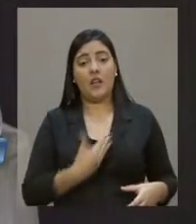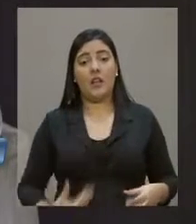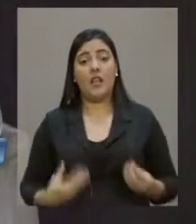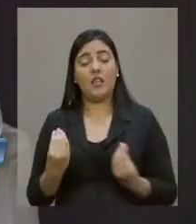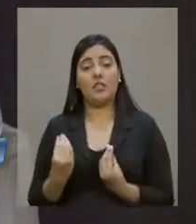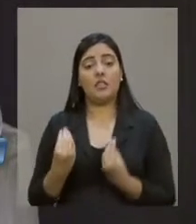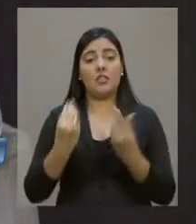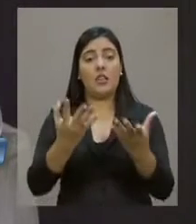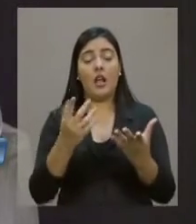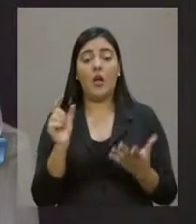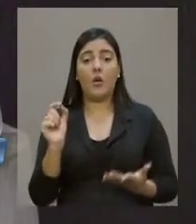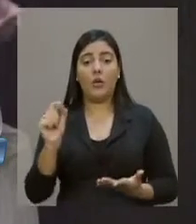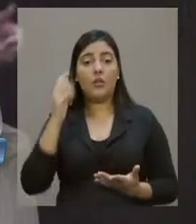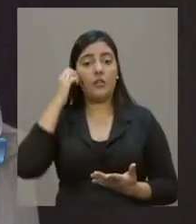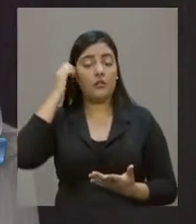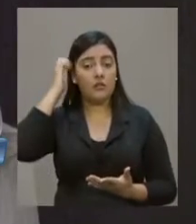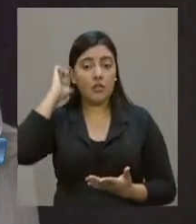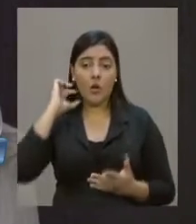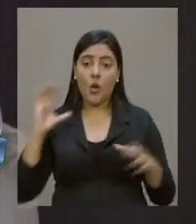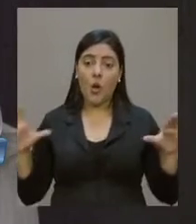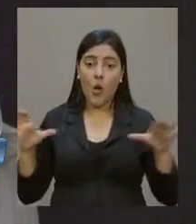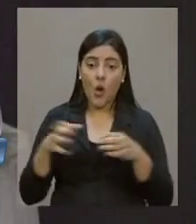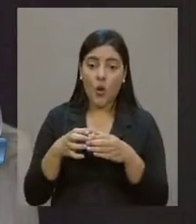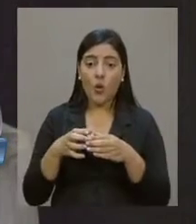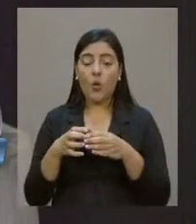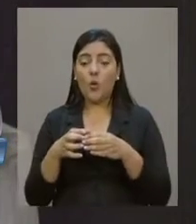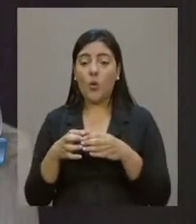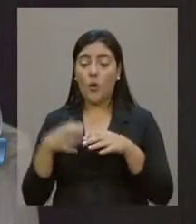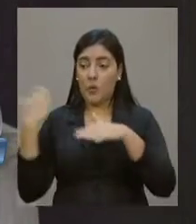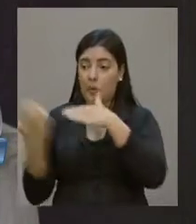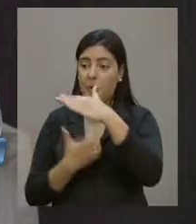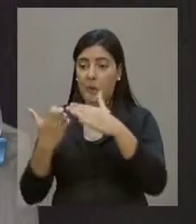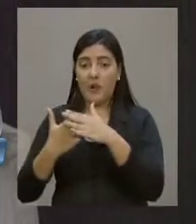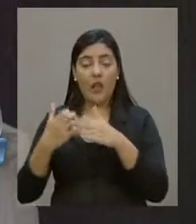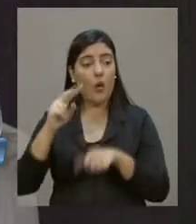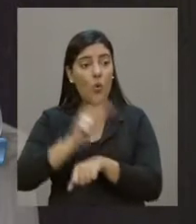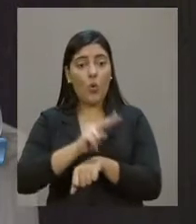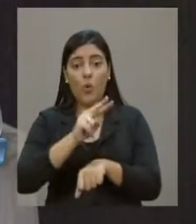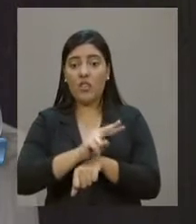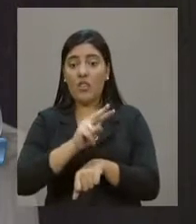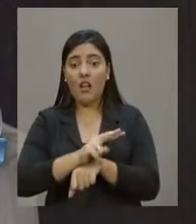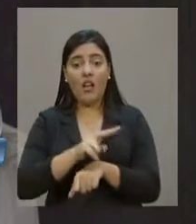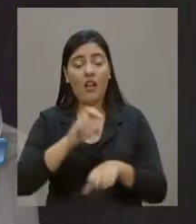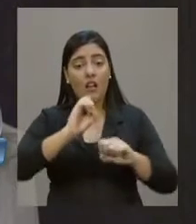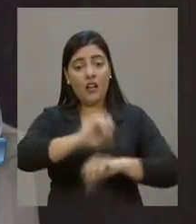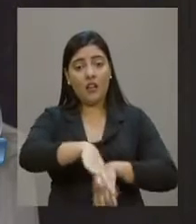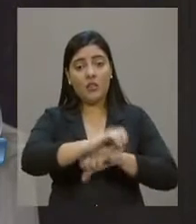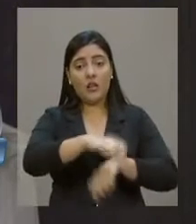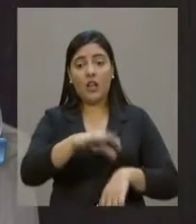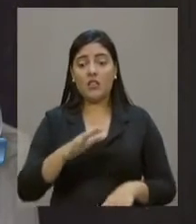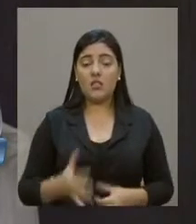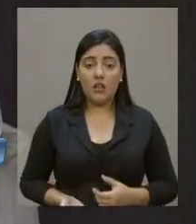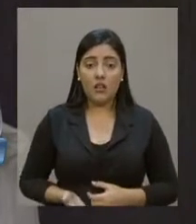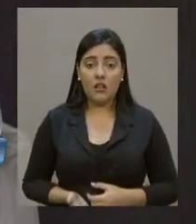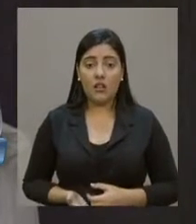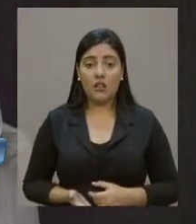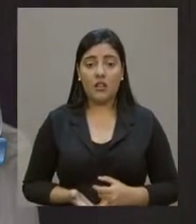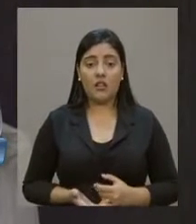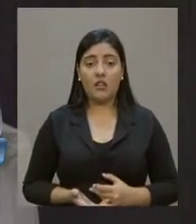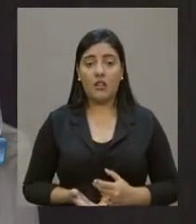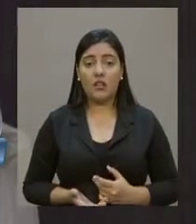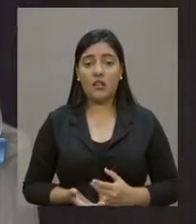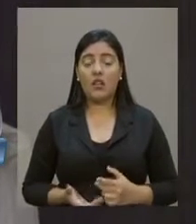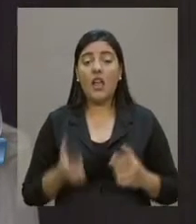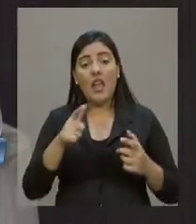entregar, sobretudo, ao empresariamento da educação, né, o filão do ensino superior. Ele quer desmontar a